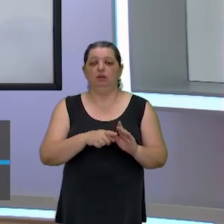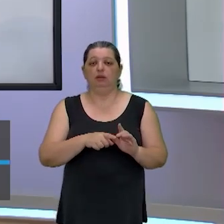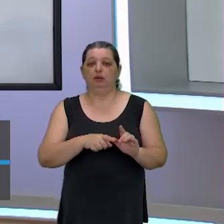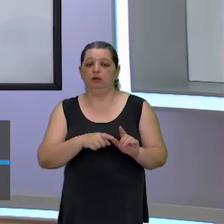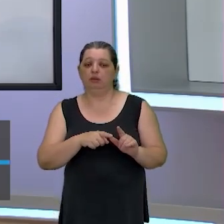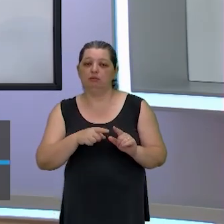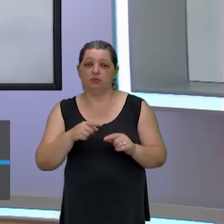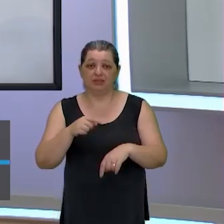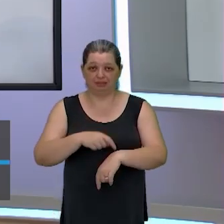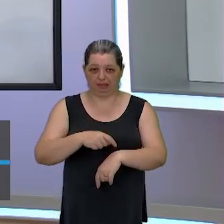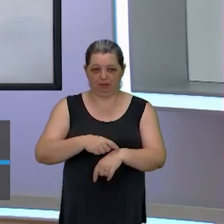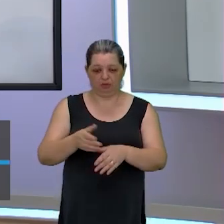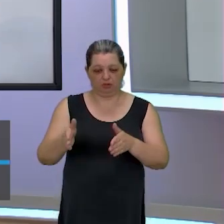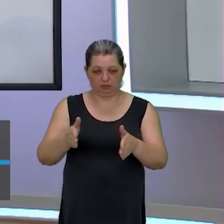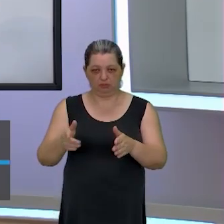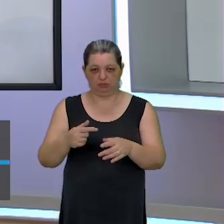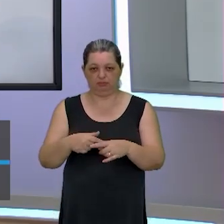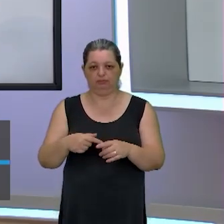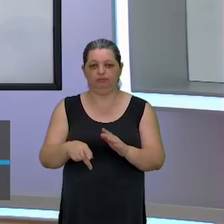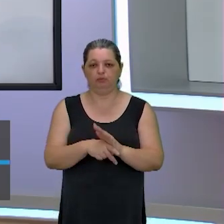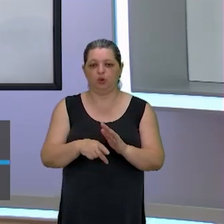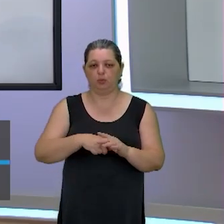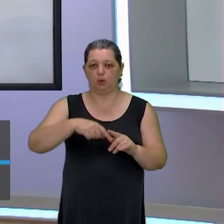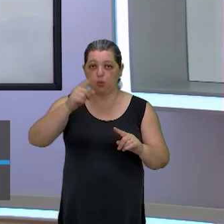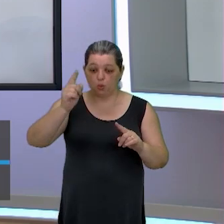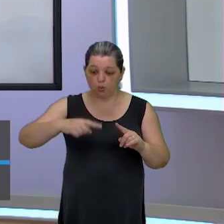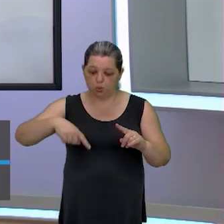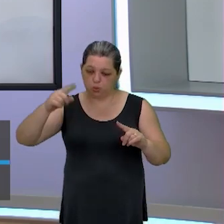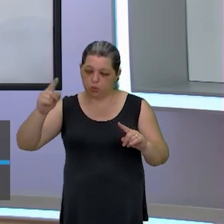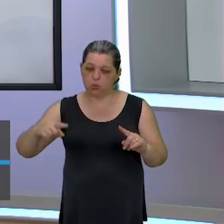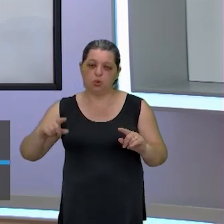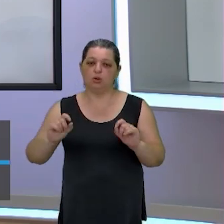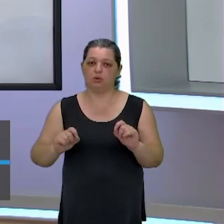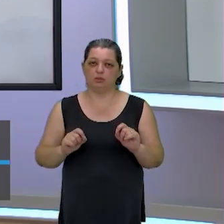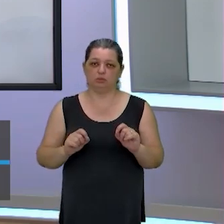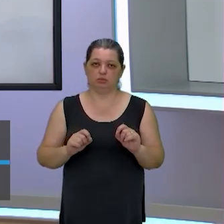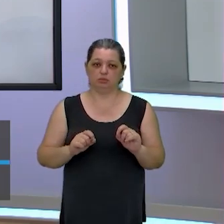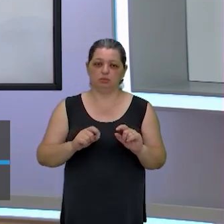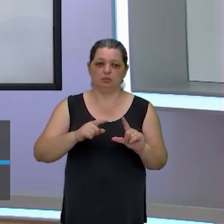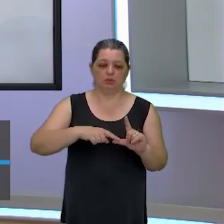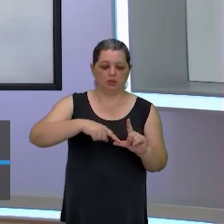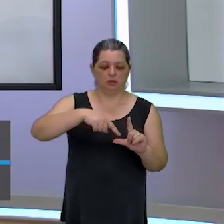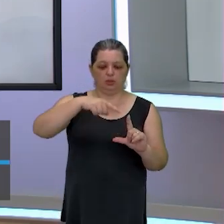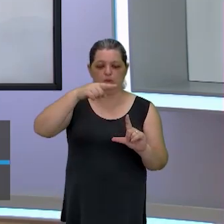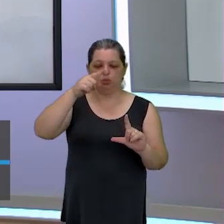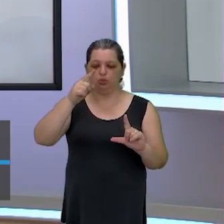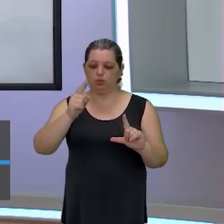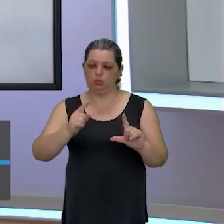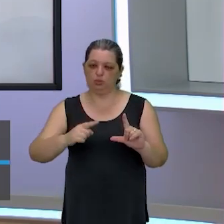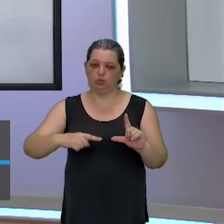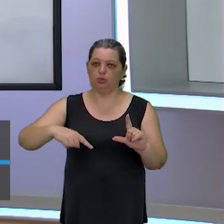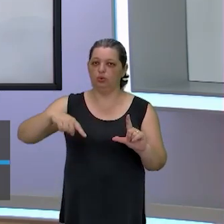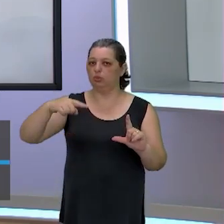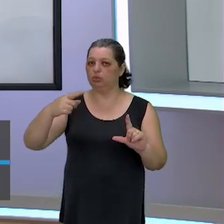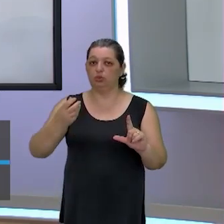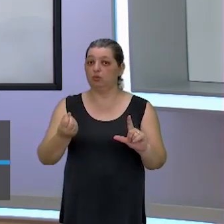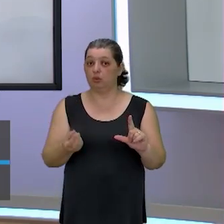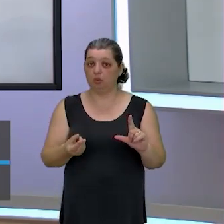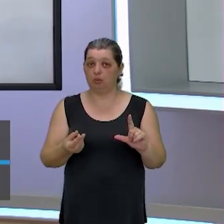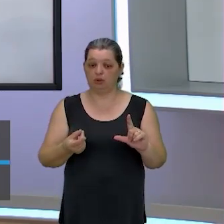comprimento da onda se envolver em um desenho que eu te mostrar o comprimento da onda né quanto que essa onda onda se